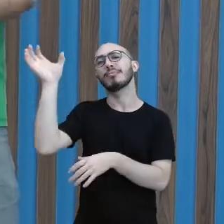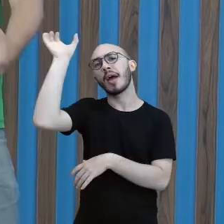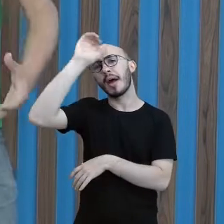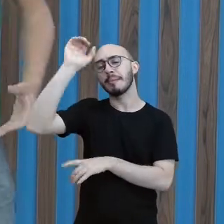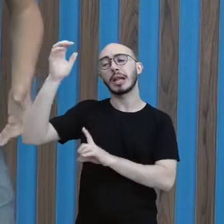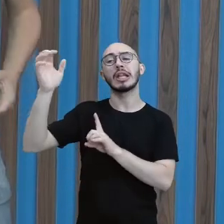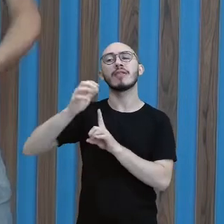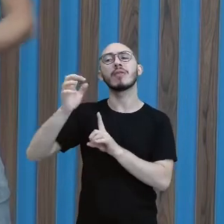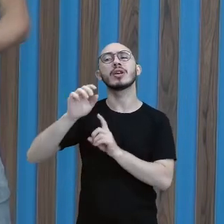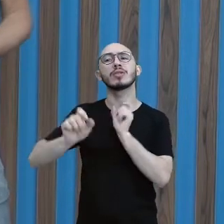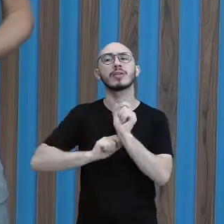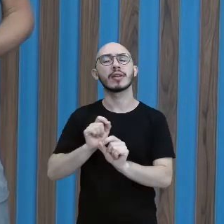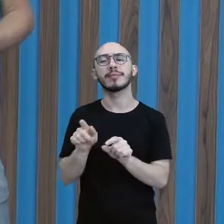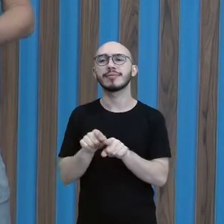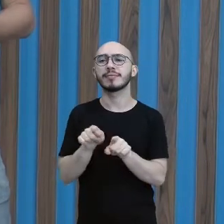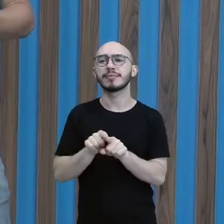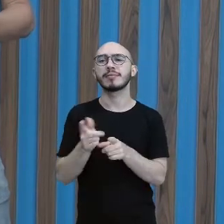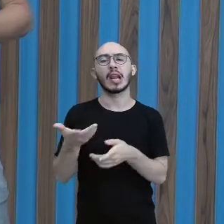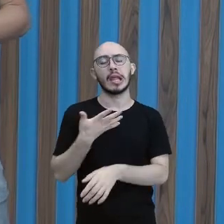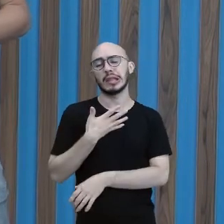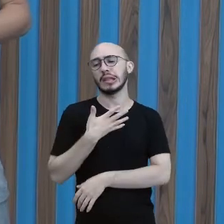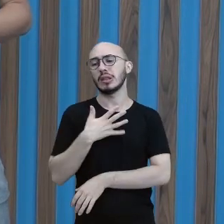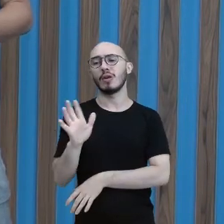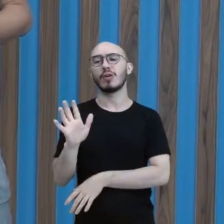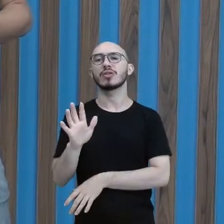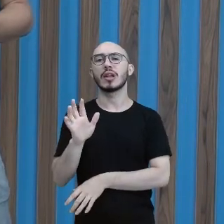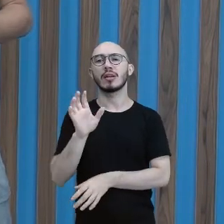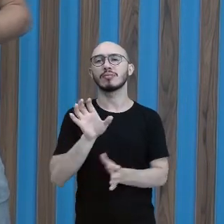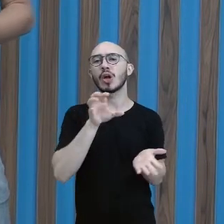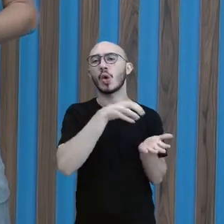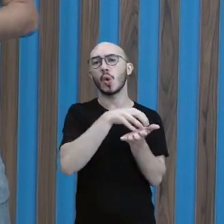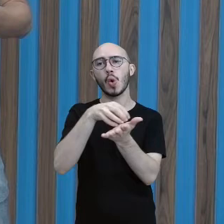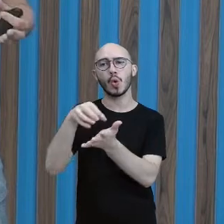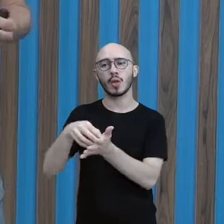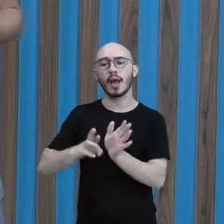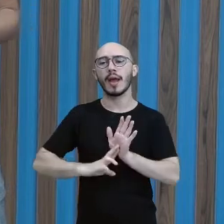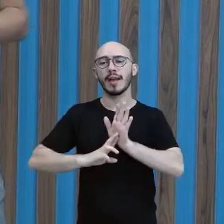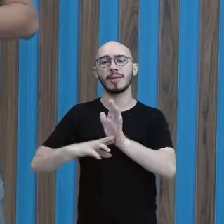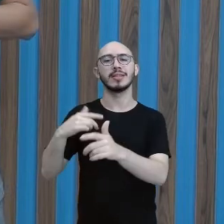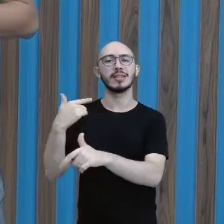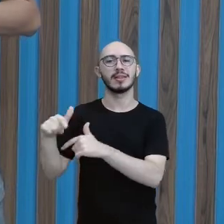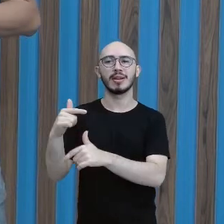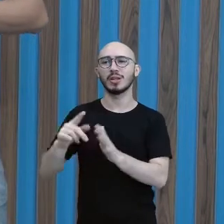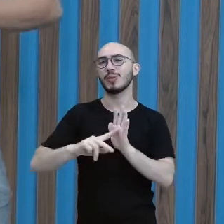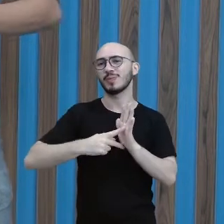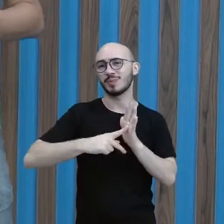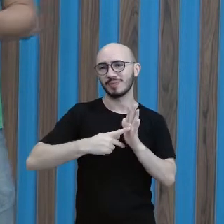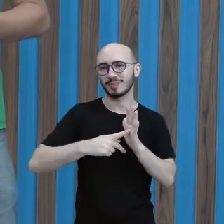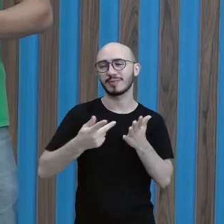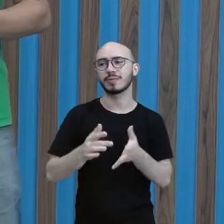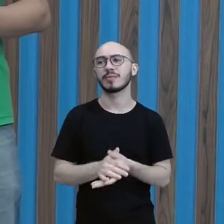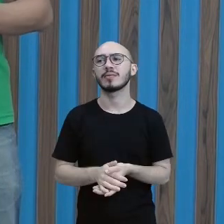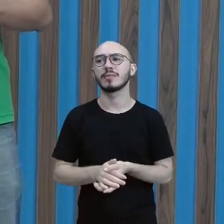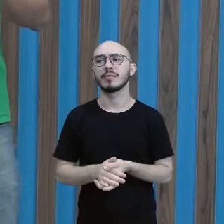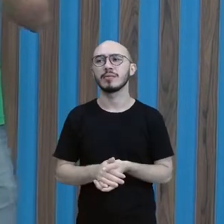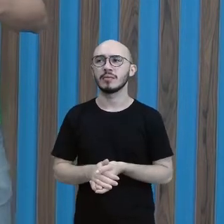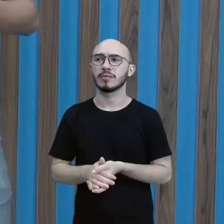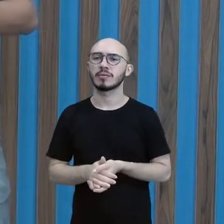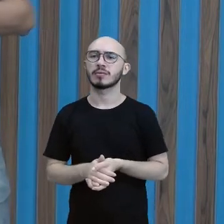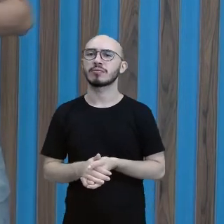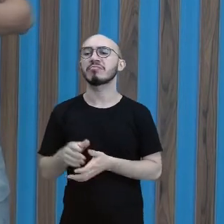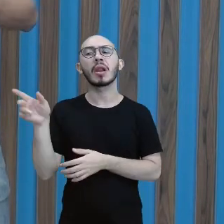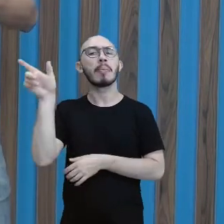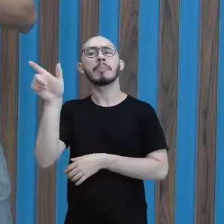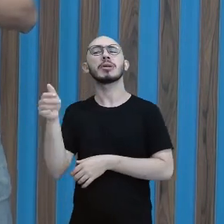são, né, direcionadas a não gostar dos órgãos que representam os trabalhadores ou trabalhadoras. Ah, professor, mas, né, alguém me